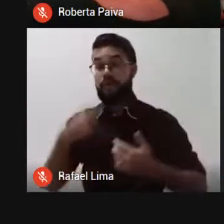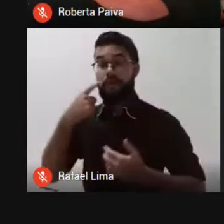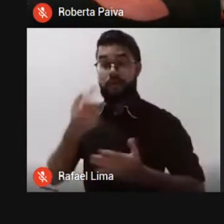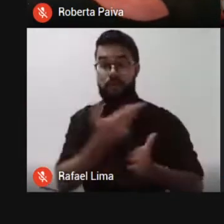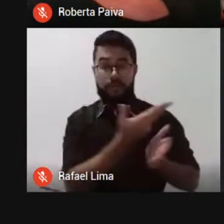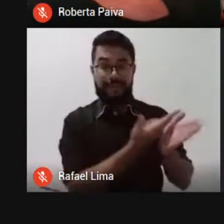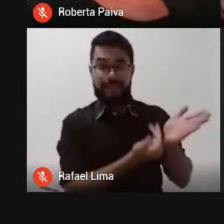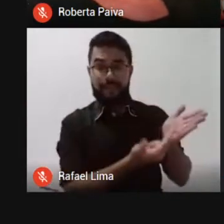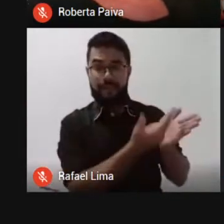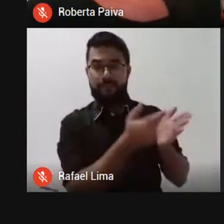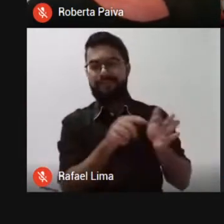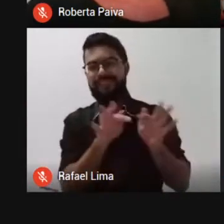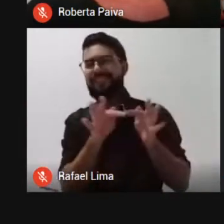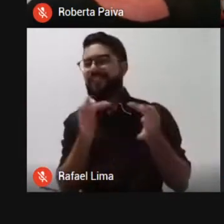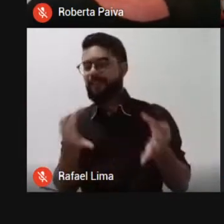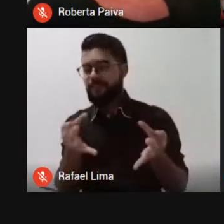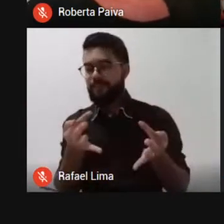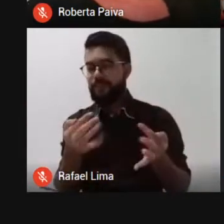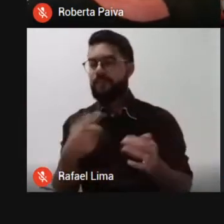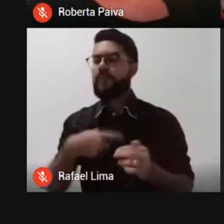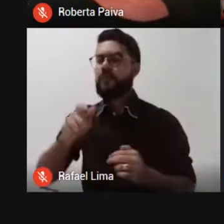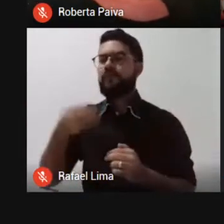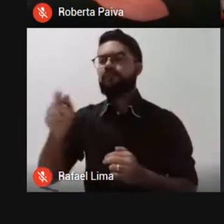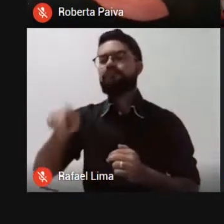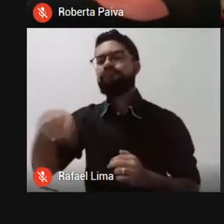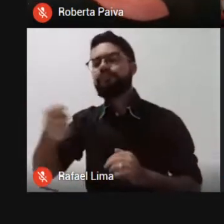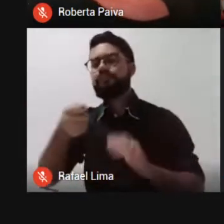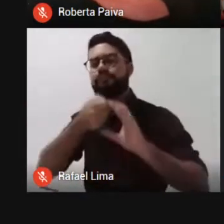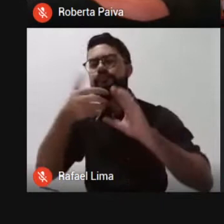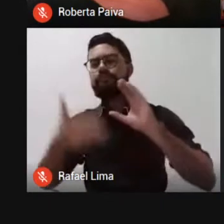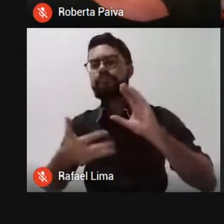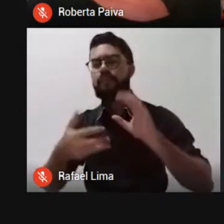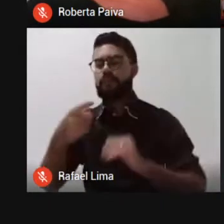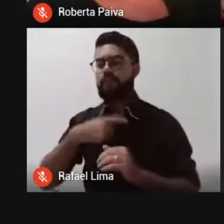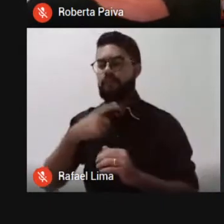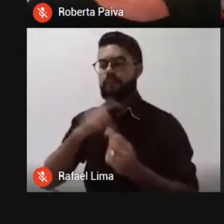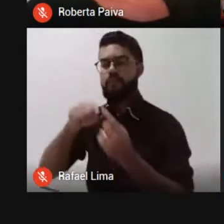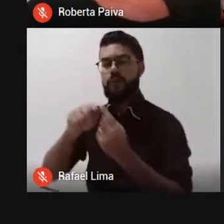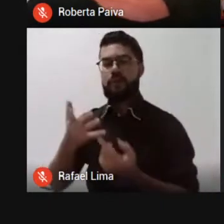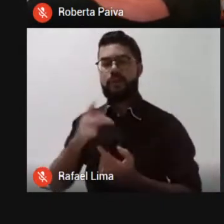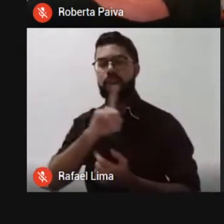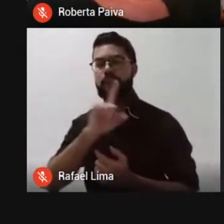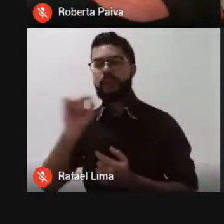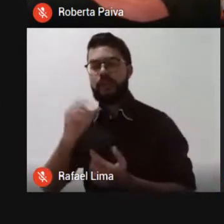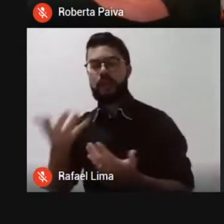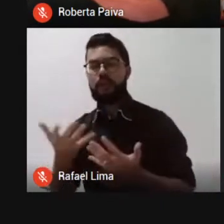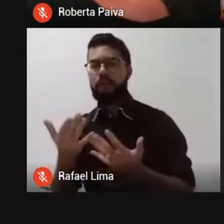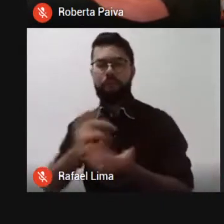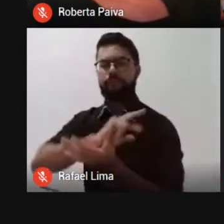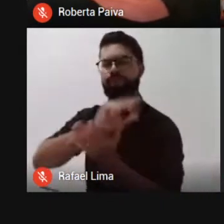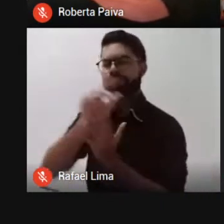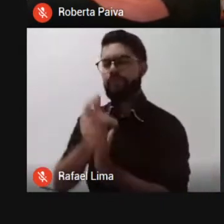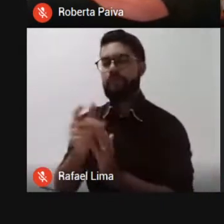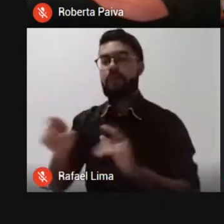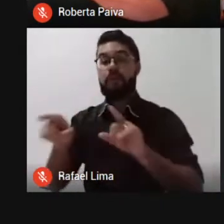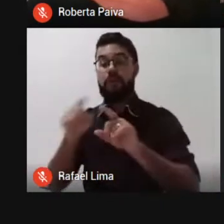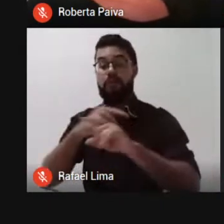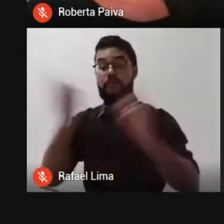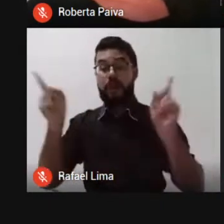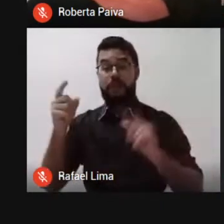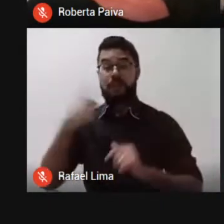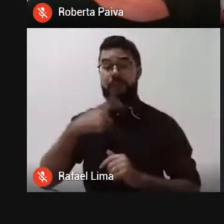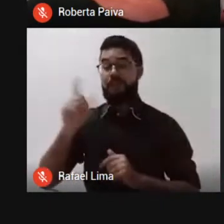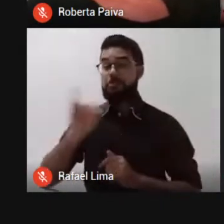que interessante, né? Que aí eu posso classificá-lo como um LOD 100, superfícies prismáticas, mas extremamente rico